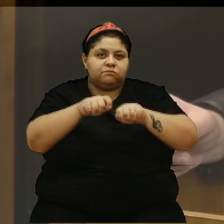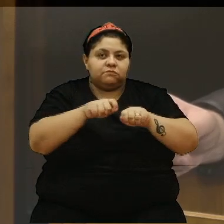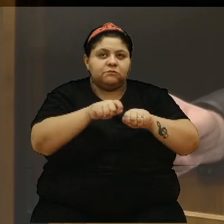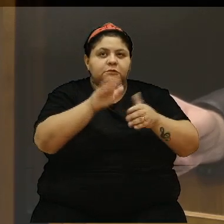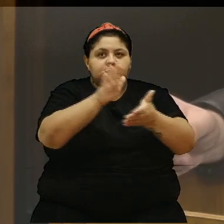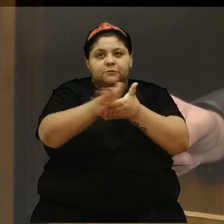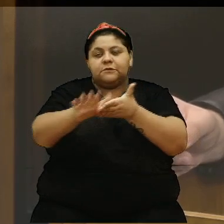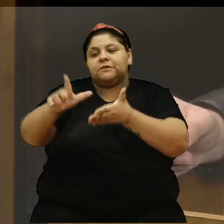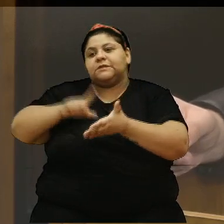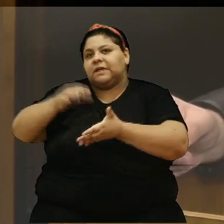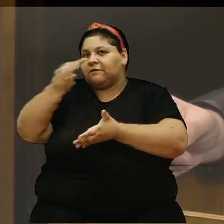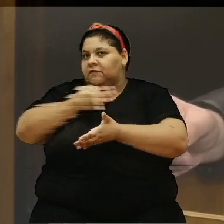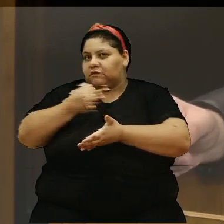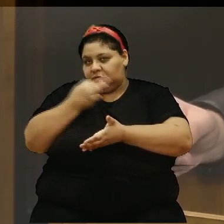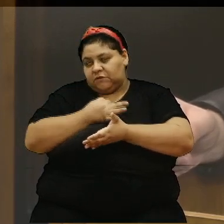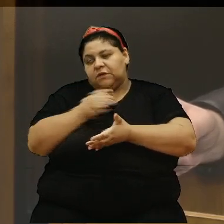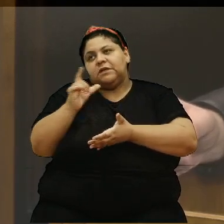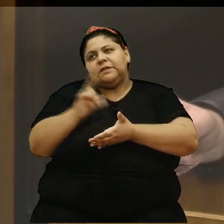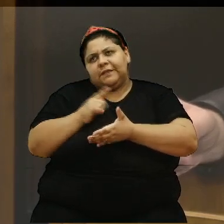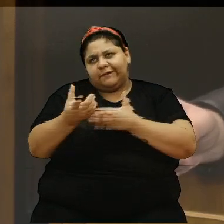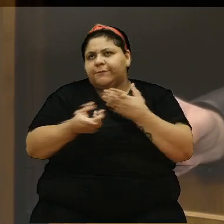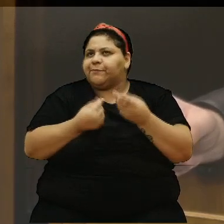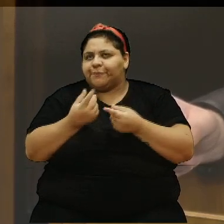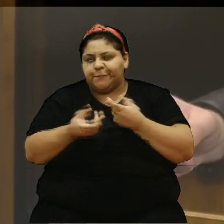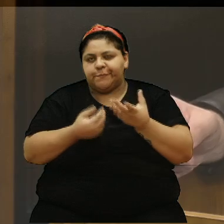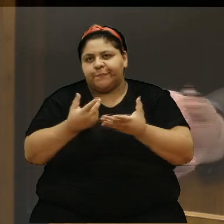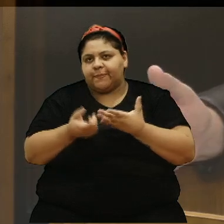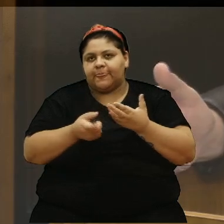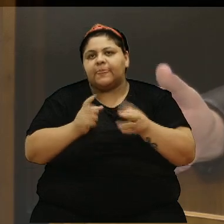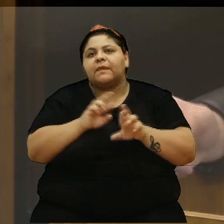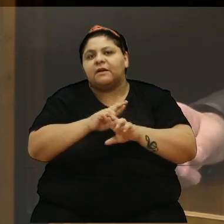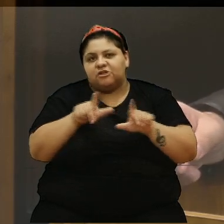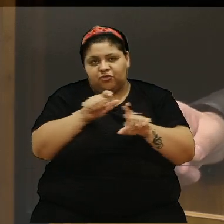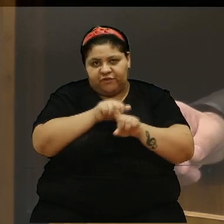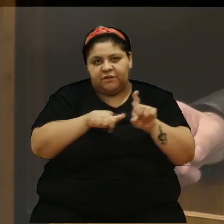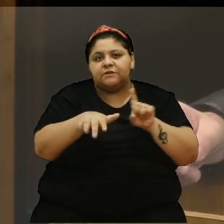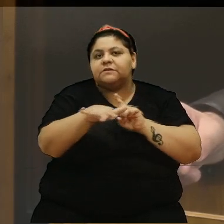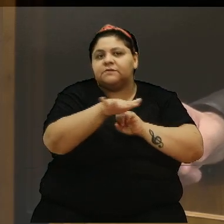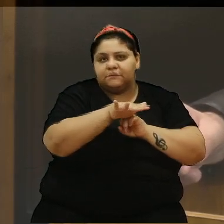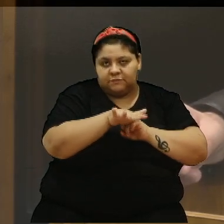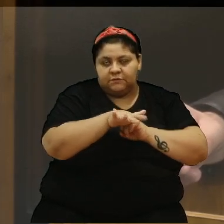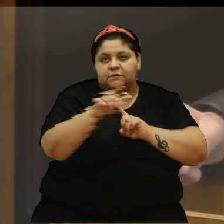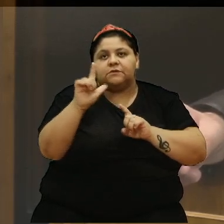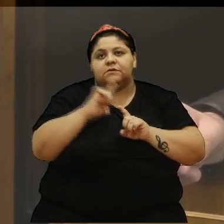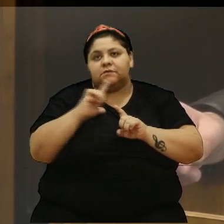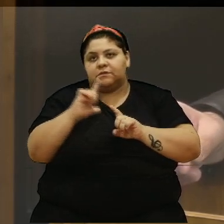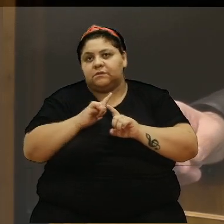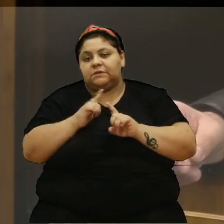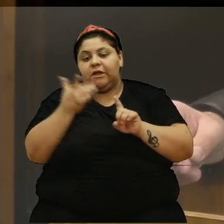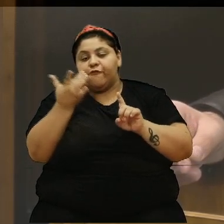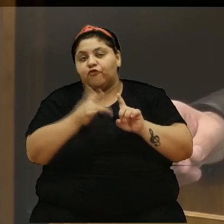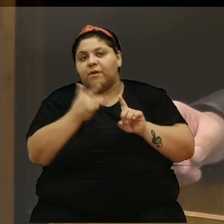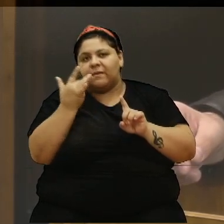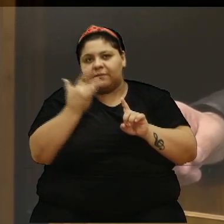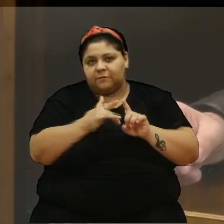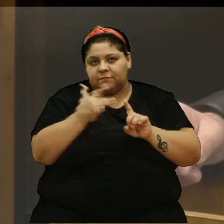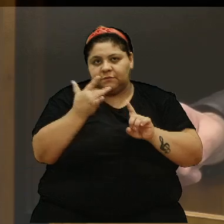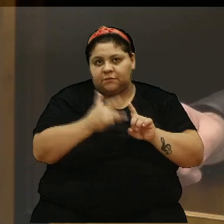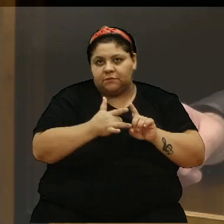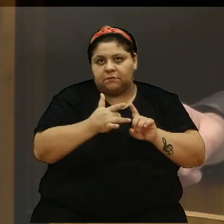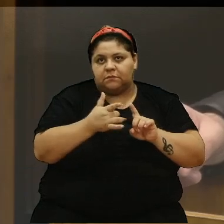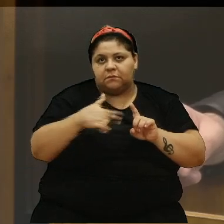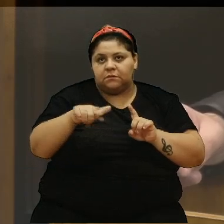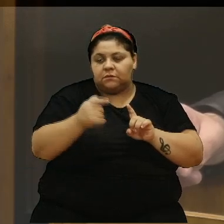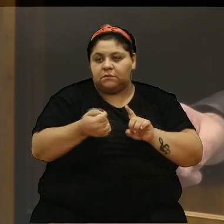que tem a nossa cidade, muito embora existam ainda diferenças sociais, ainda existam situações de vulnerabilidade, situações